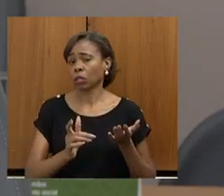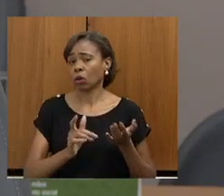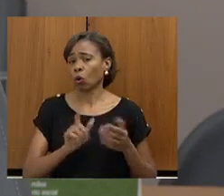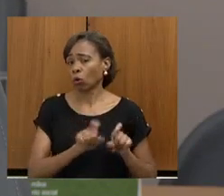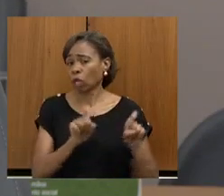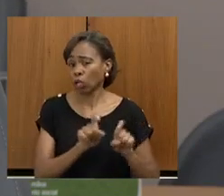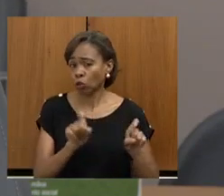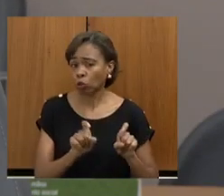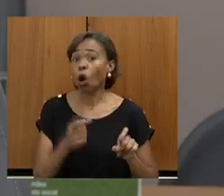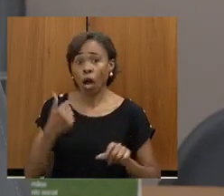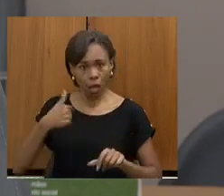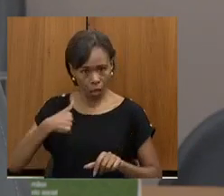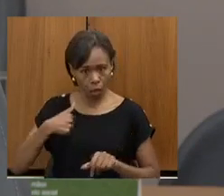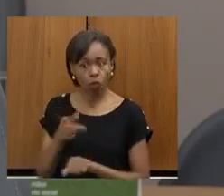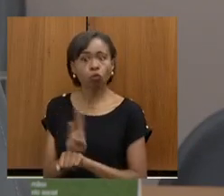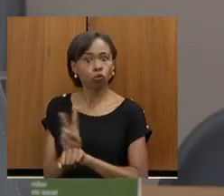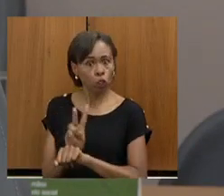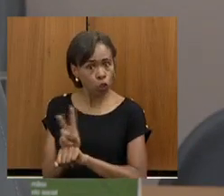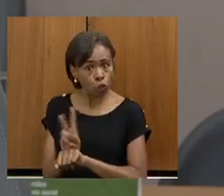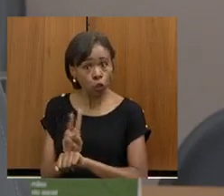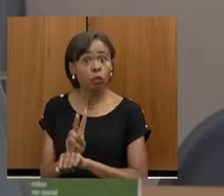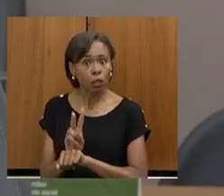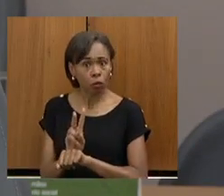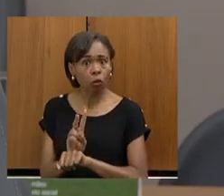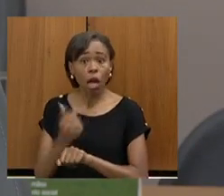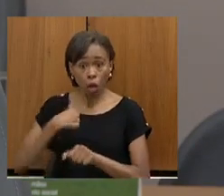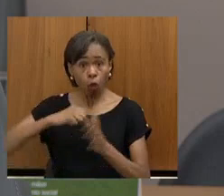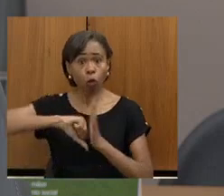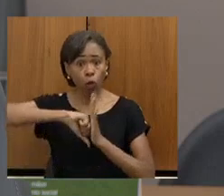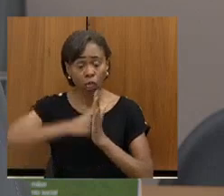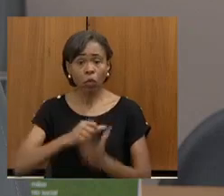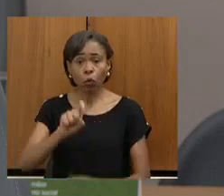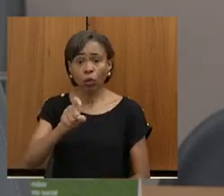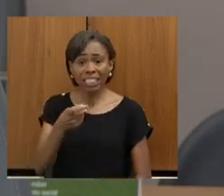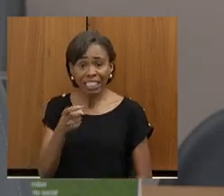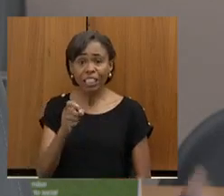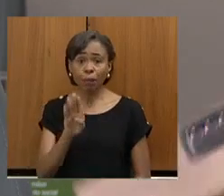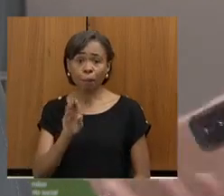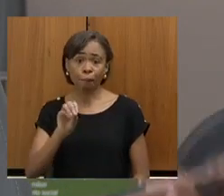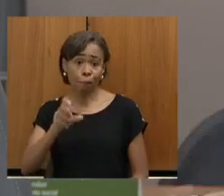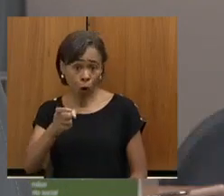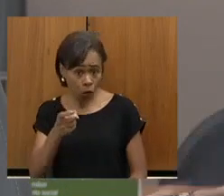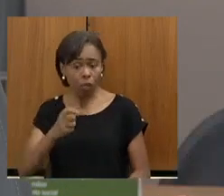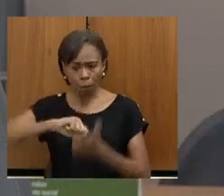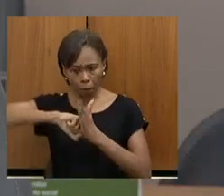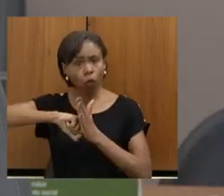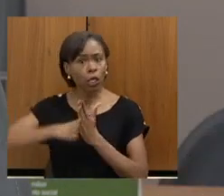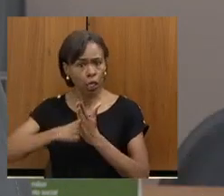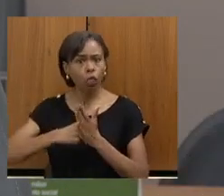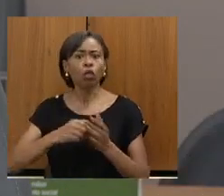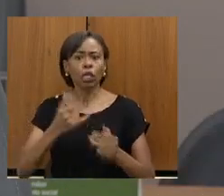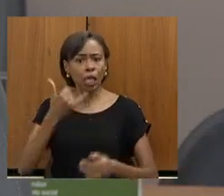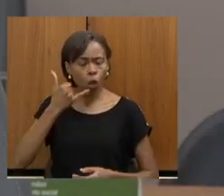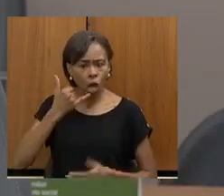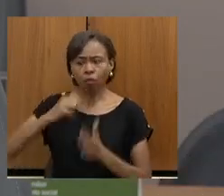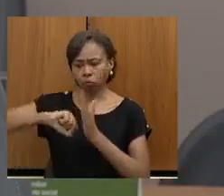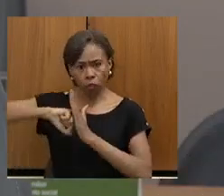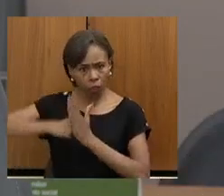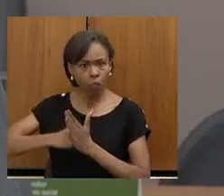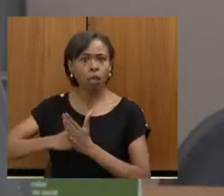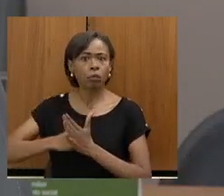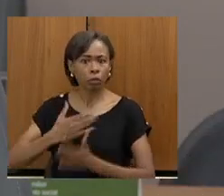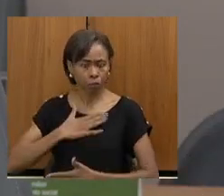celular, inclusive eu indico a todos os pais. Eu bloqueio o Xbox, bloqueio o computador, bloqueio o celular com um clique, para de funcionar.